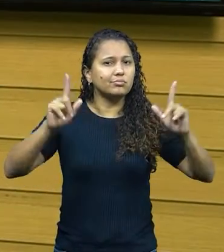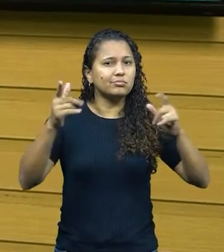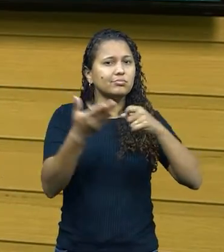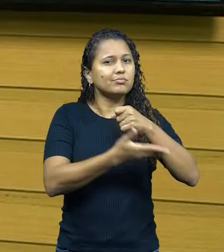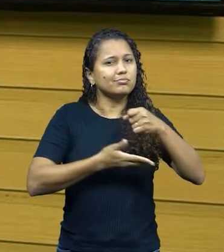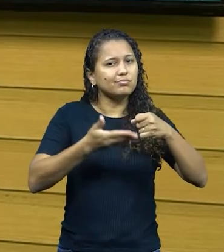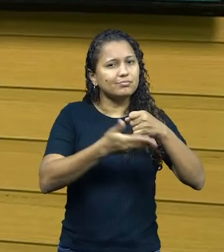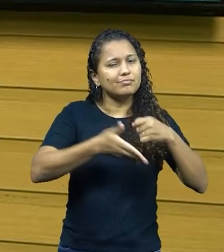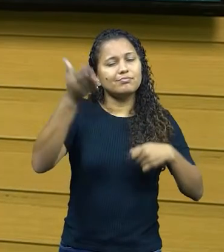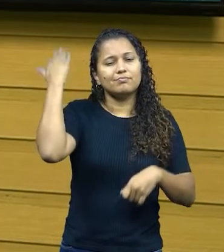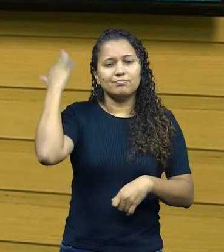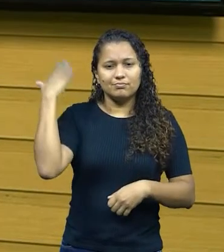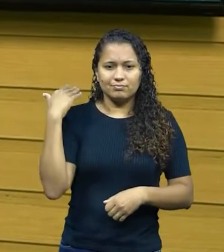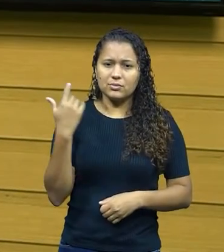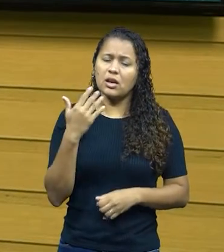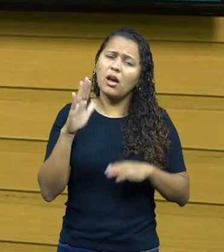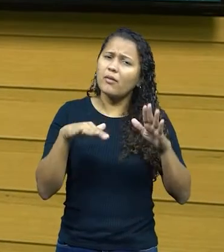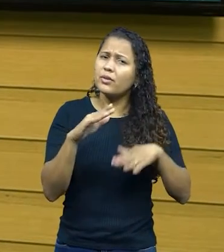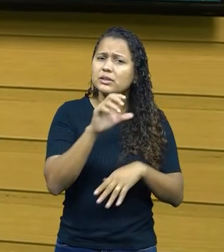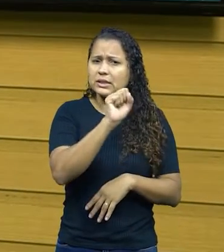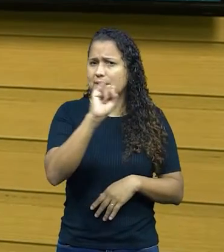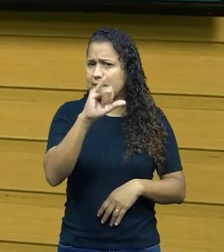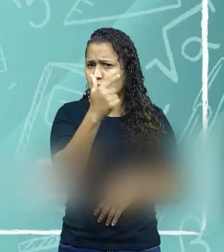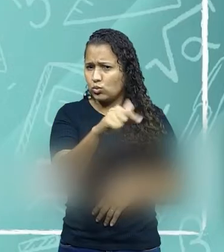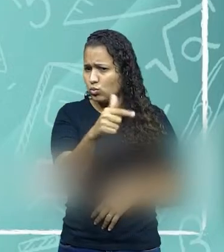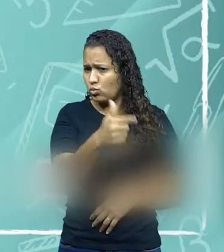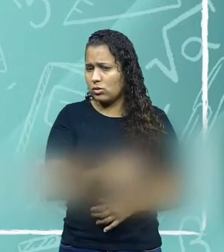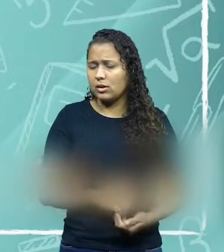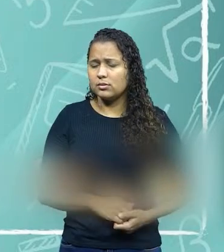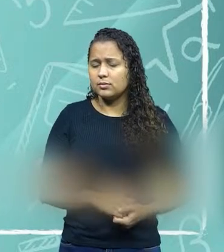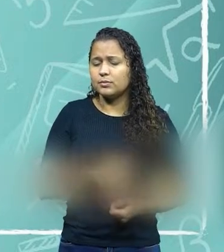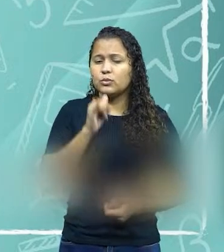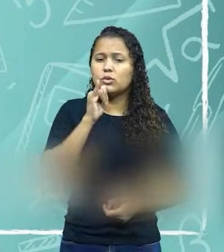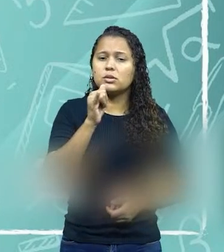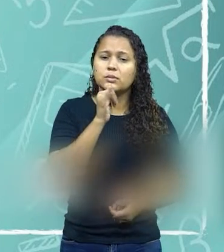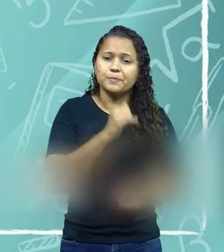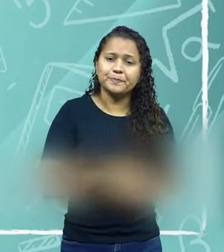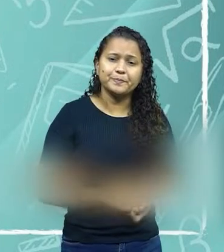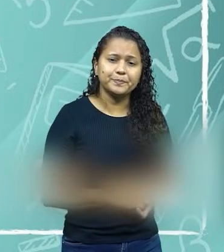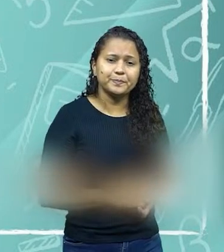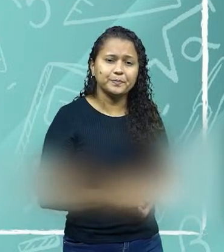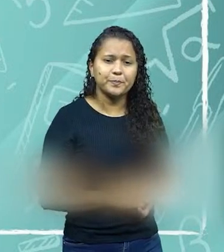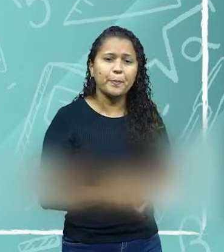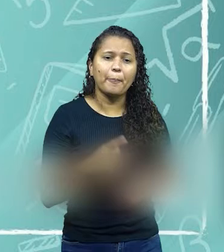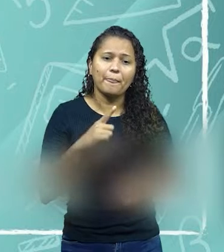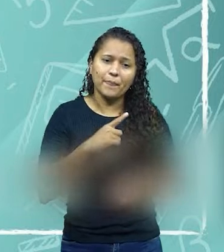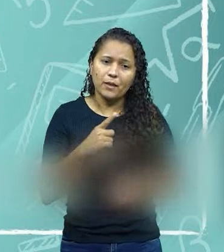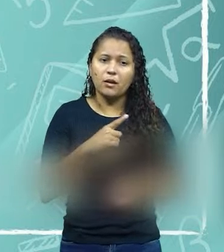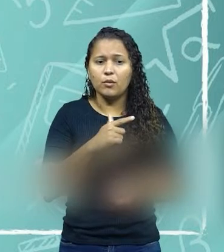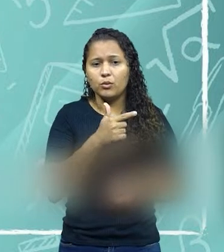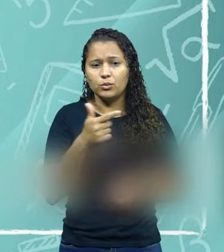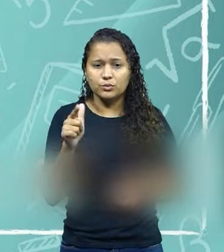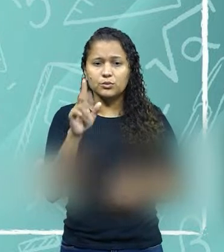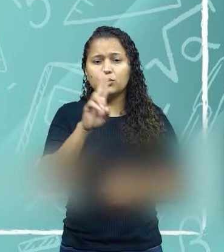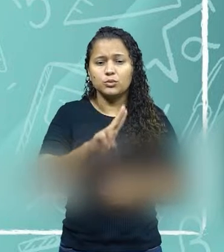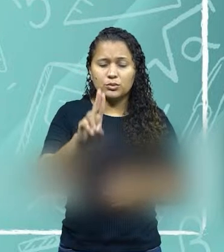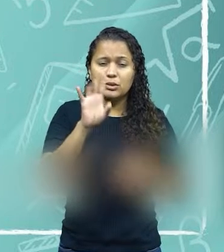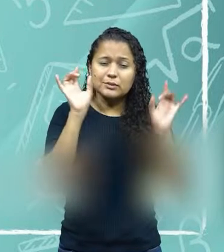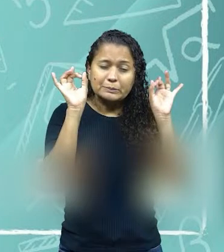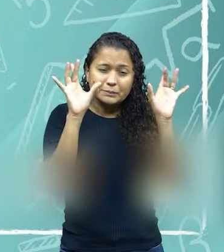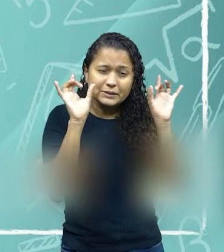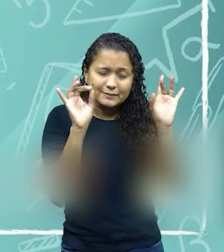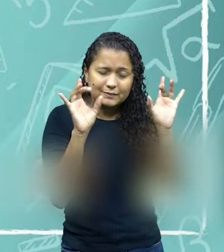sua base, e que não estão no SI. Então nós temos aqui, por exemplo, existem outras unidades de medida utilizadas